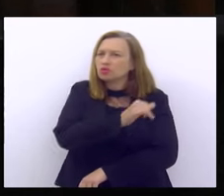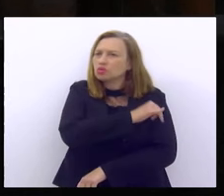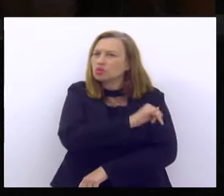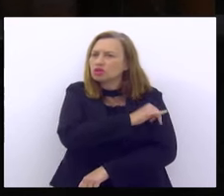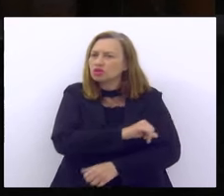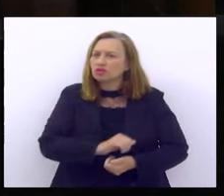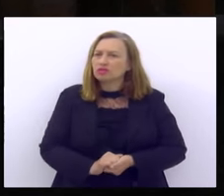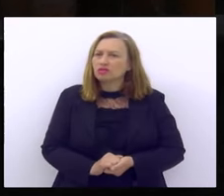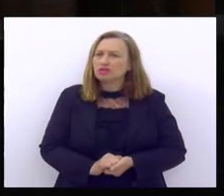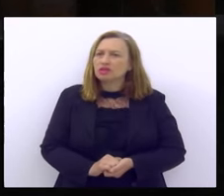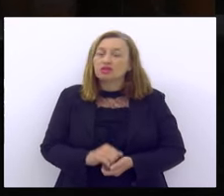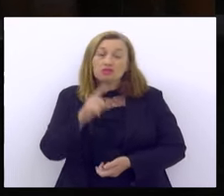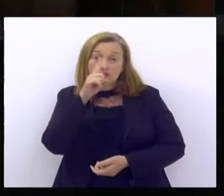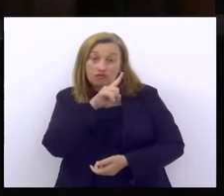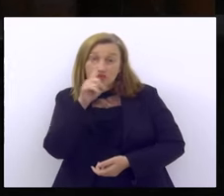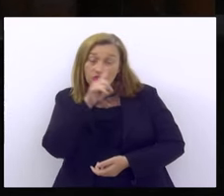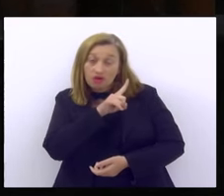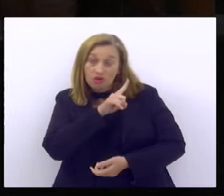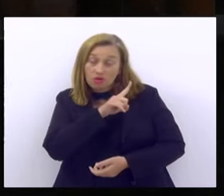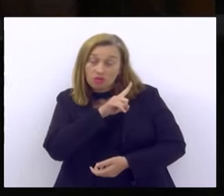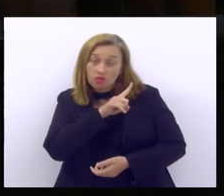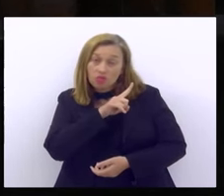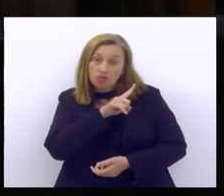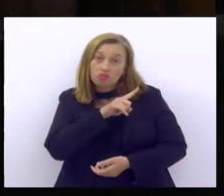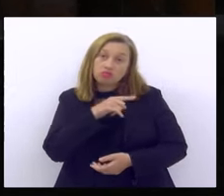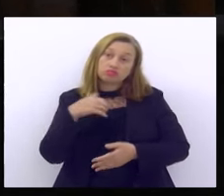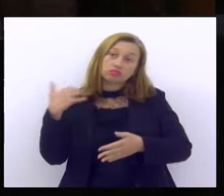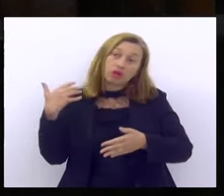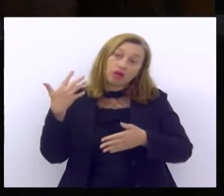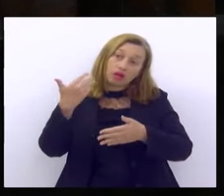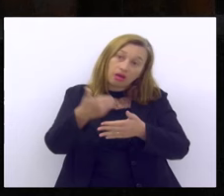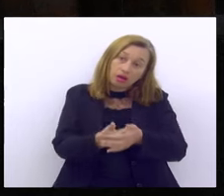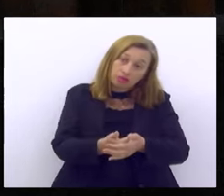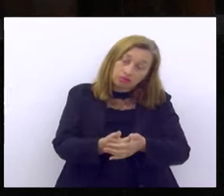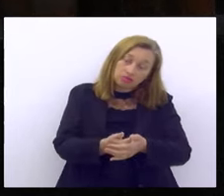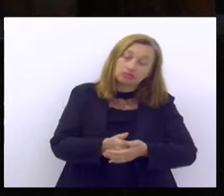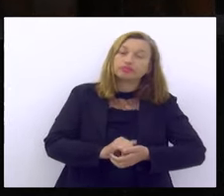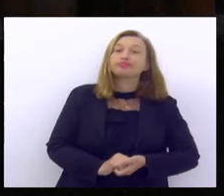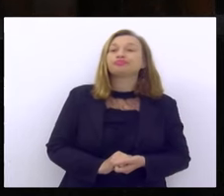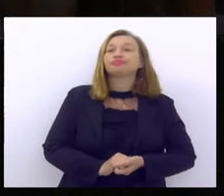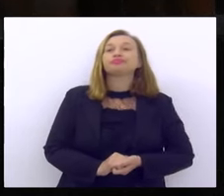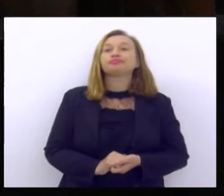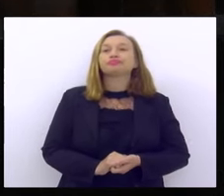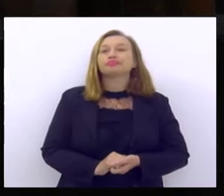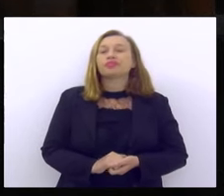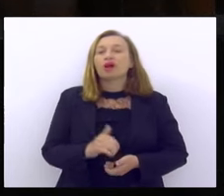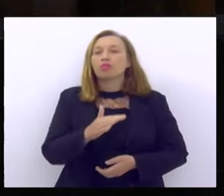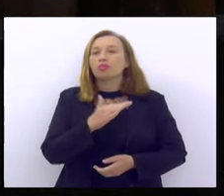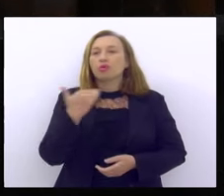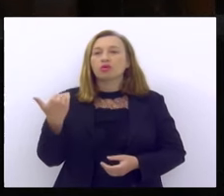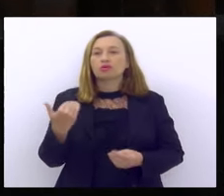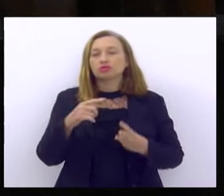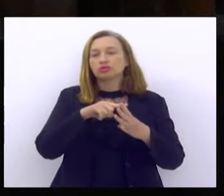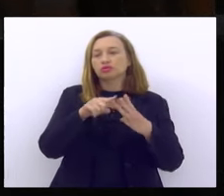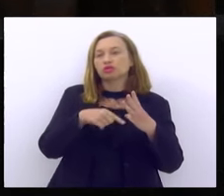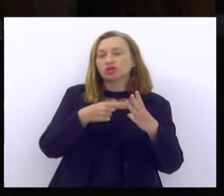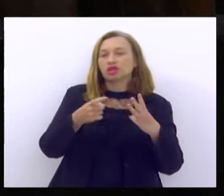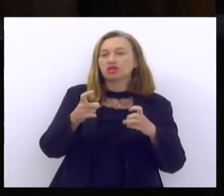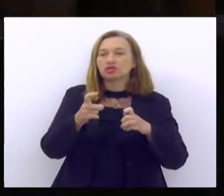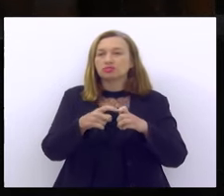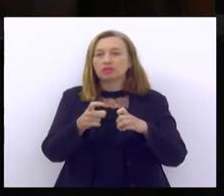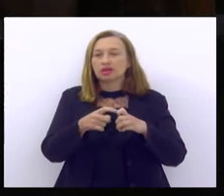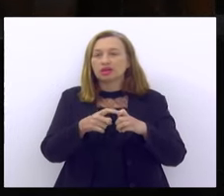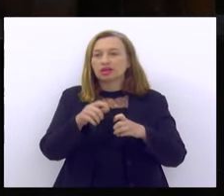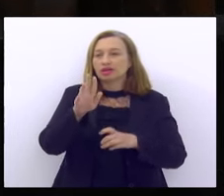vem falhando, né? Falhou, historicamente falhou, e segue falhando. A morte dos médicos na Barra